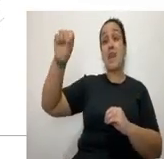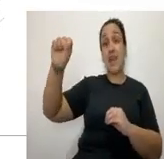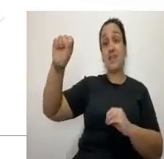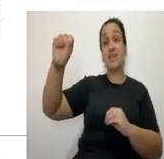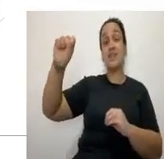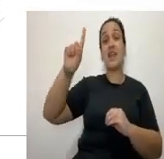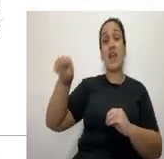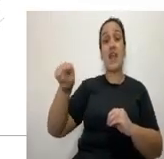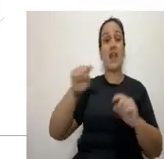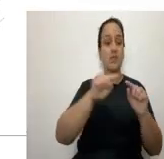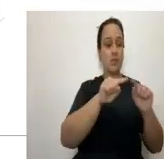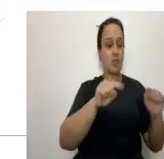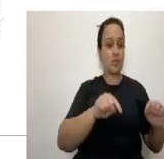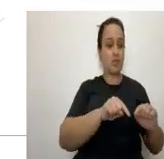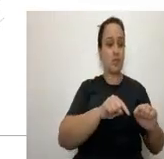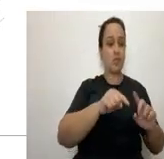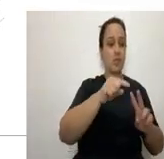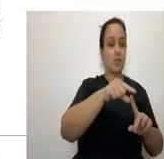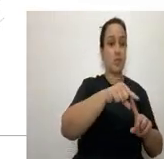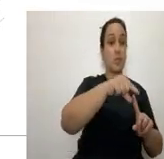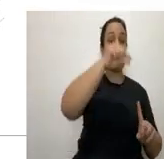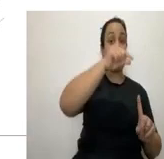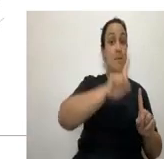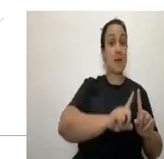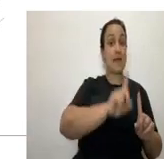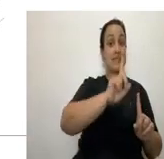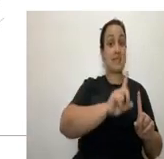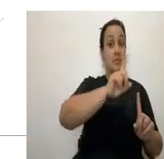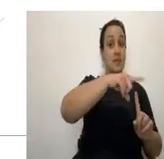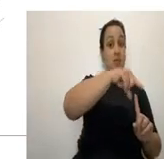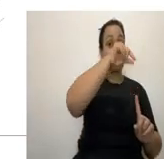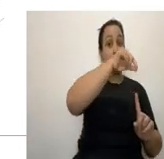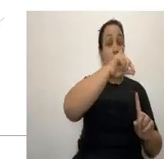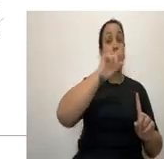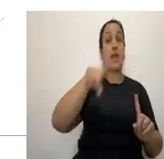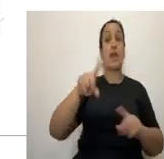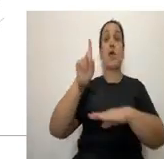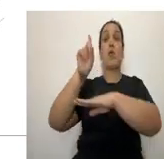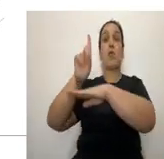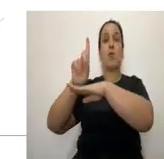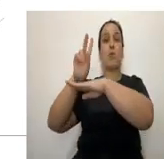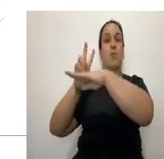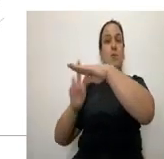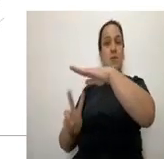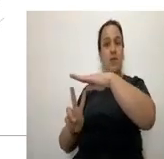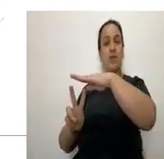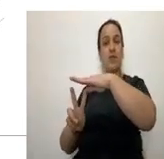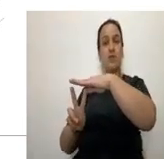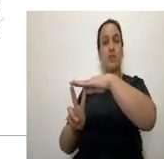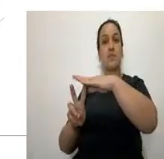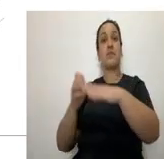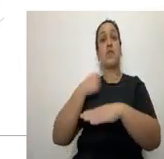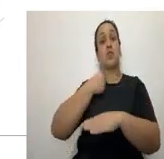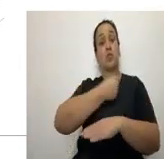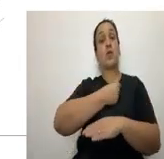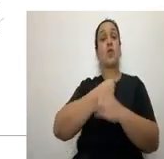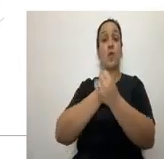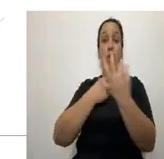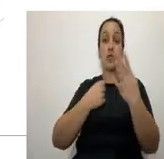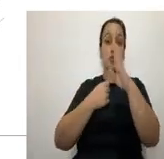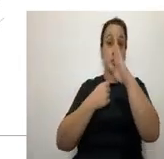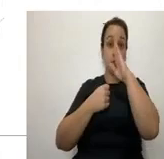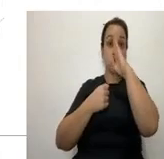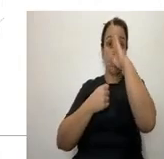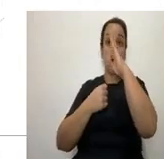para cima, o número quântico spin, quando ele está para cima, é mais meio. Então está aqui,